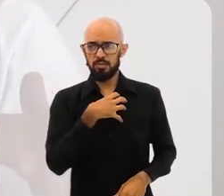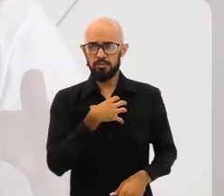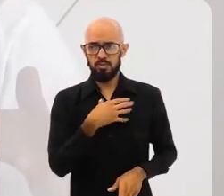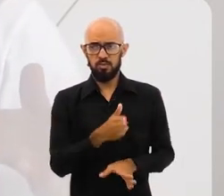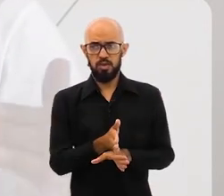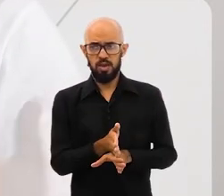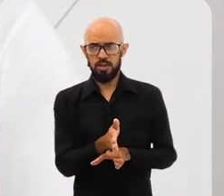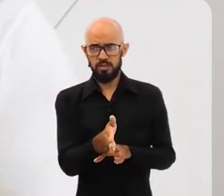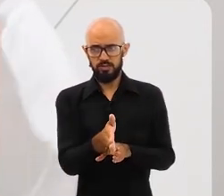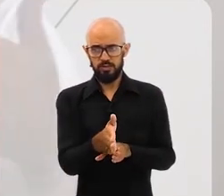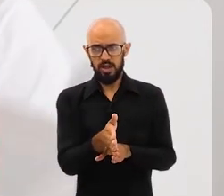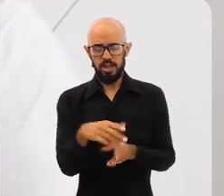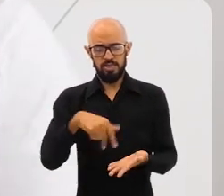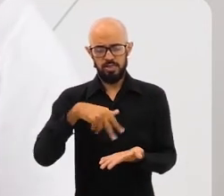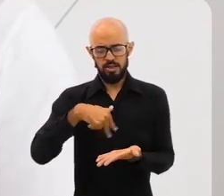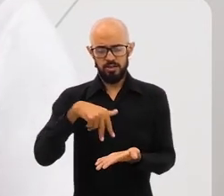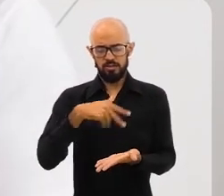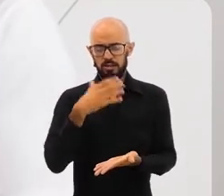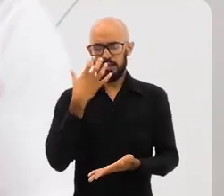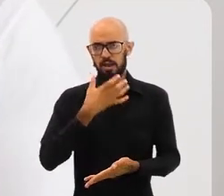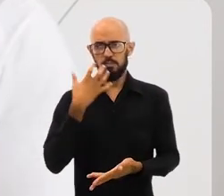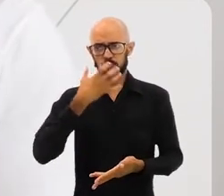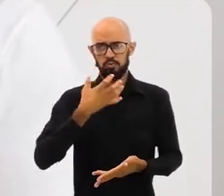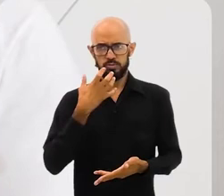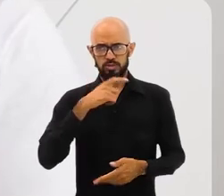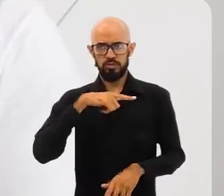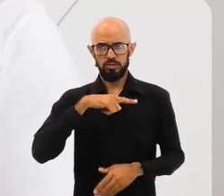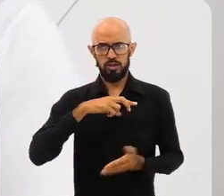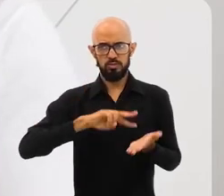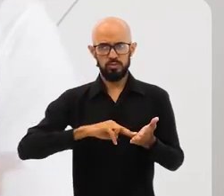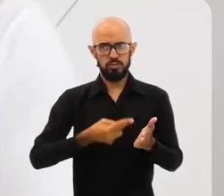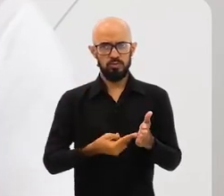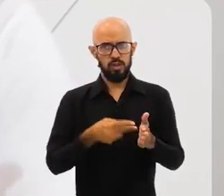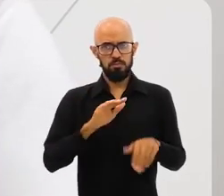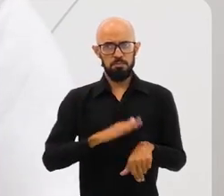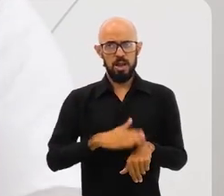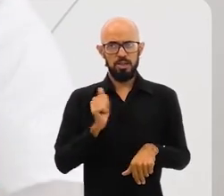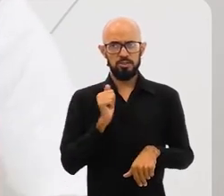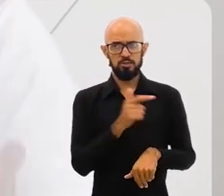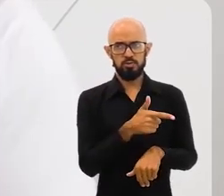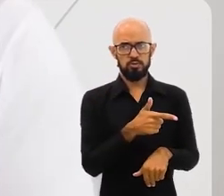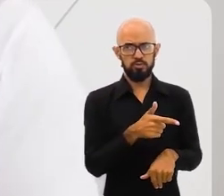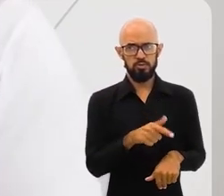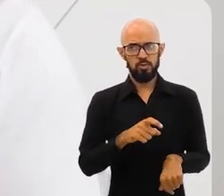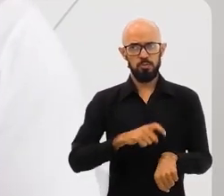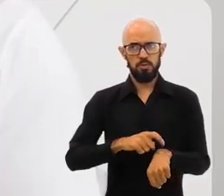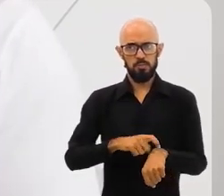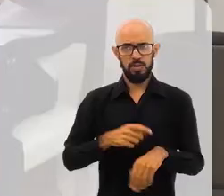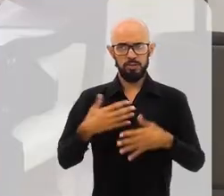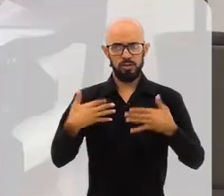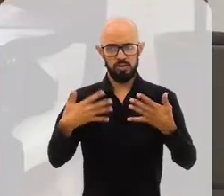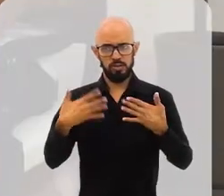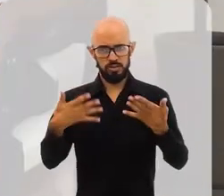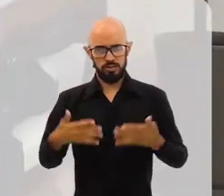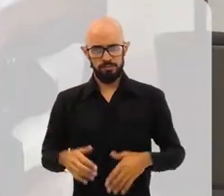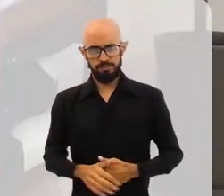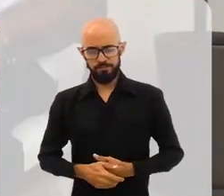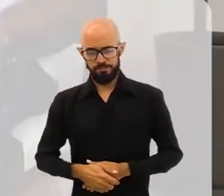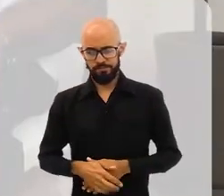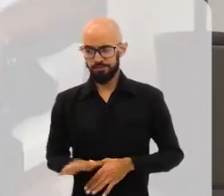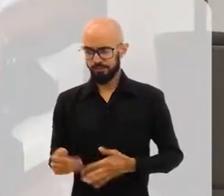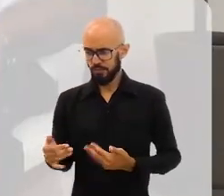equilibrada então a dança a música tem todo um significado muito maior do que simplesmente o momento de alegria Entendi